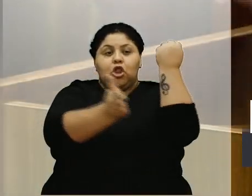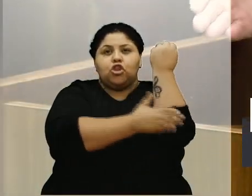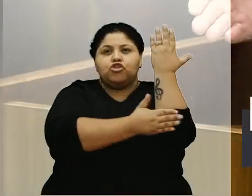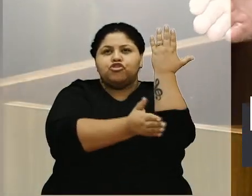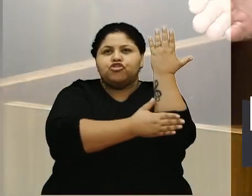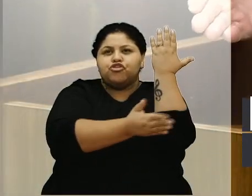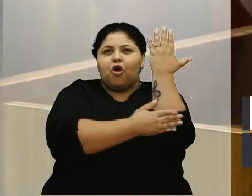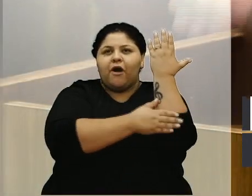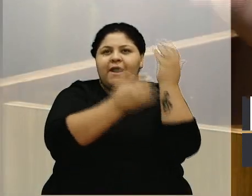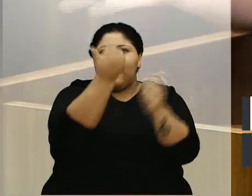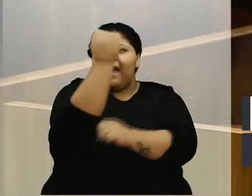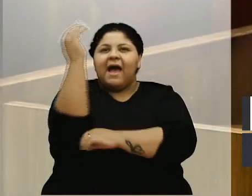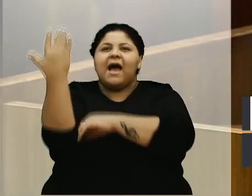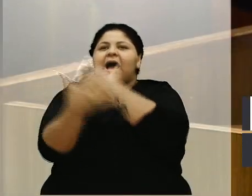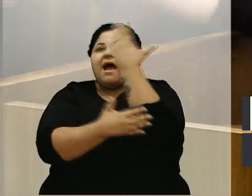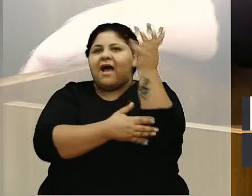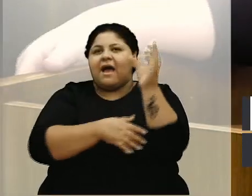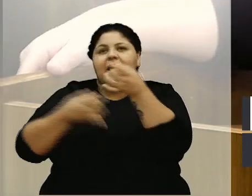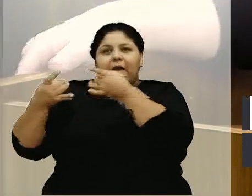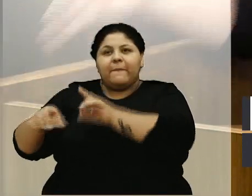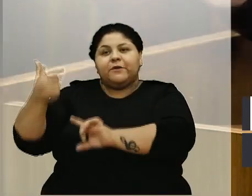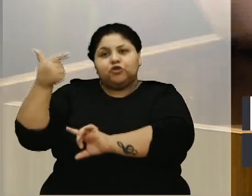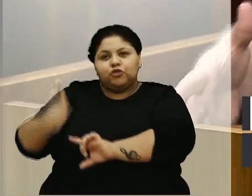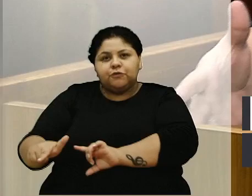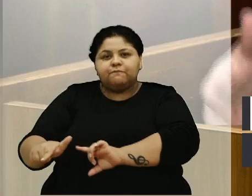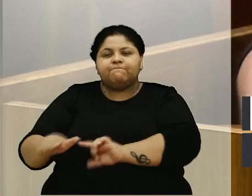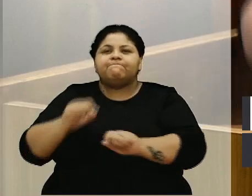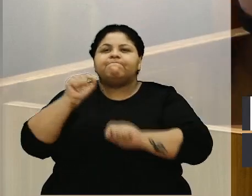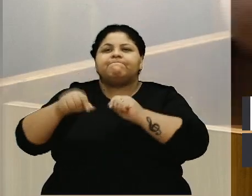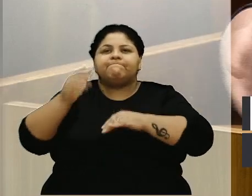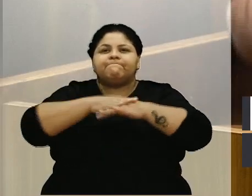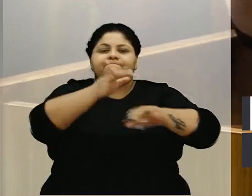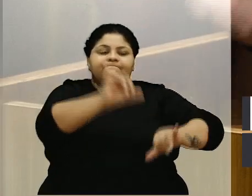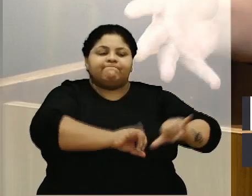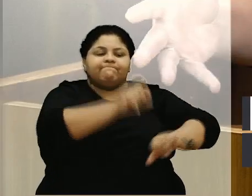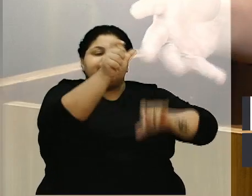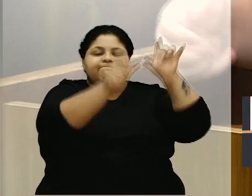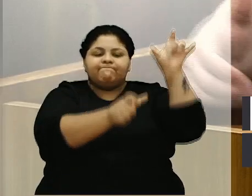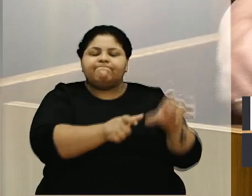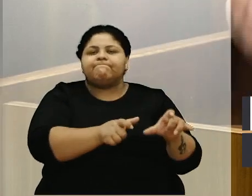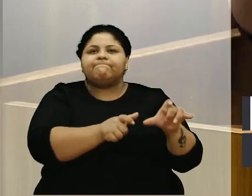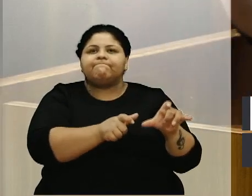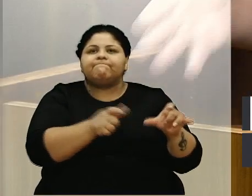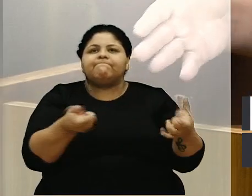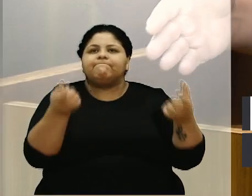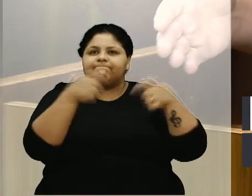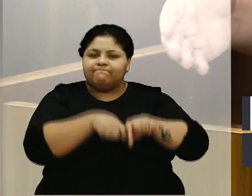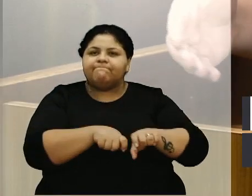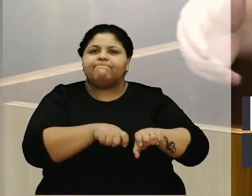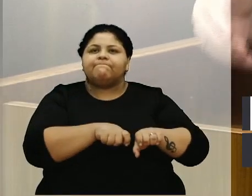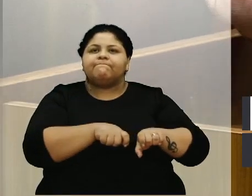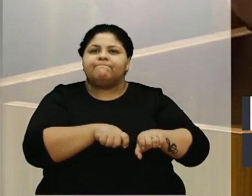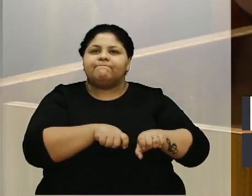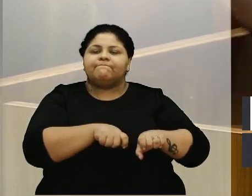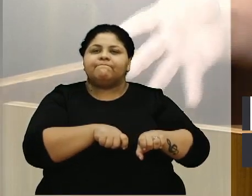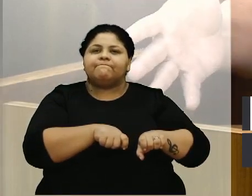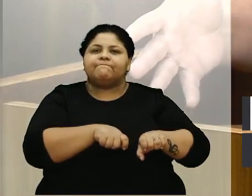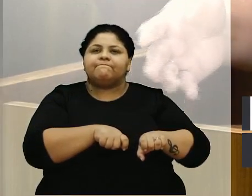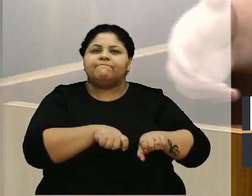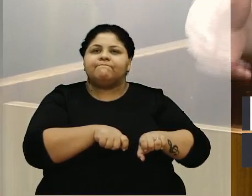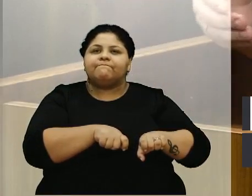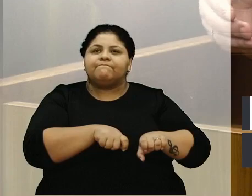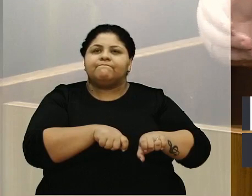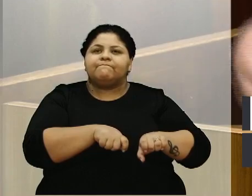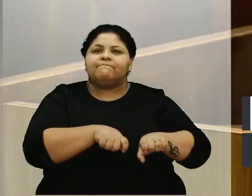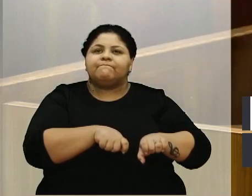e vai dar prejuízo novamente. E quem mais sofre é as pessoas que mais precisam, que mais, né, têm uma condição